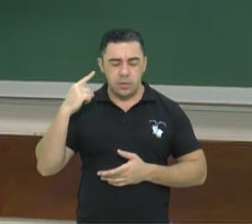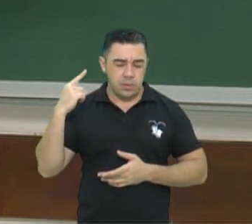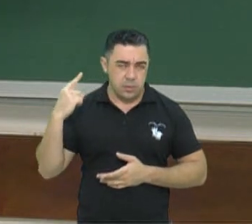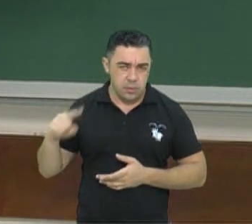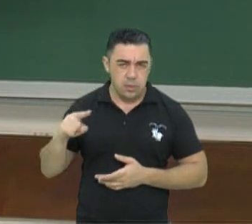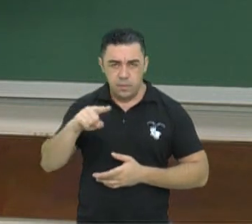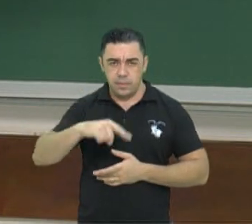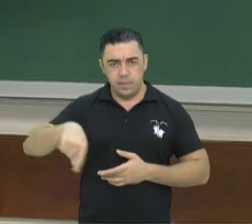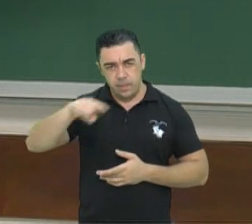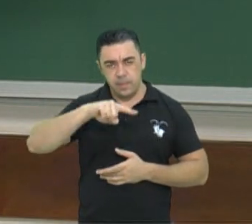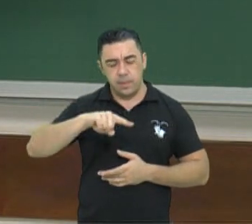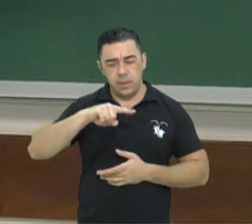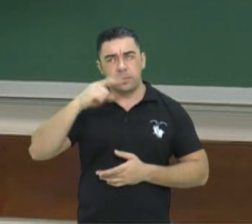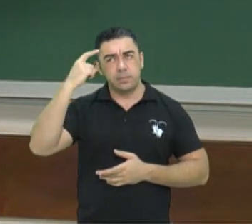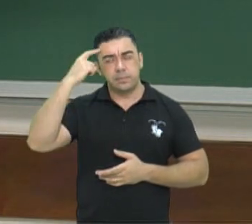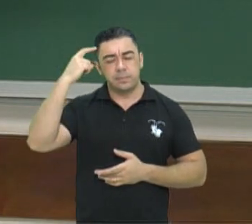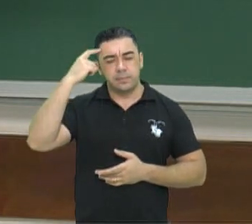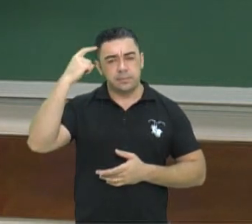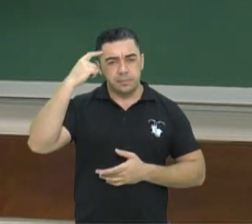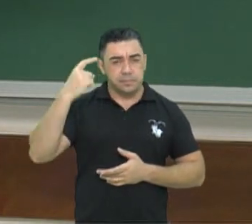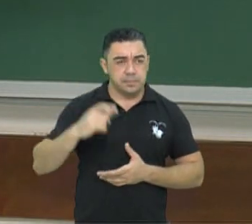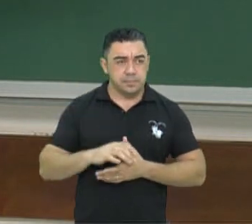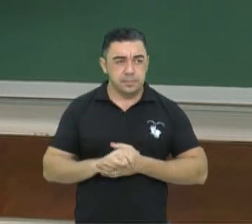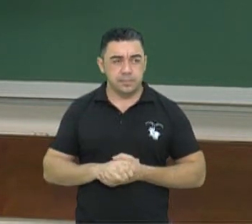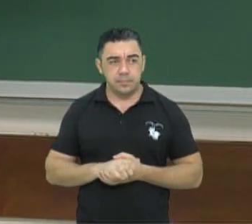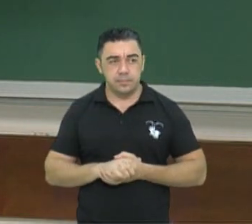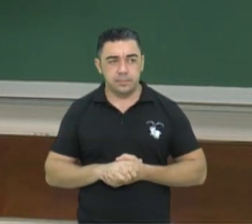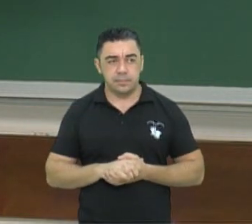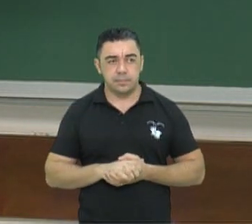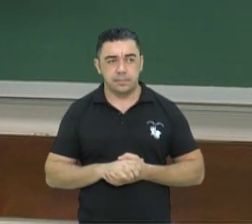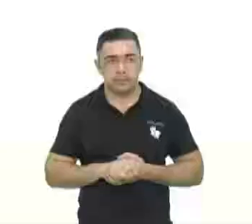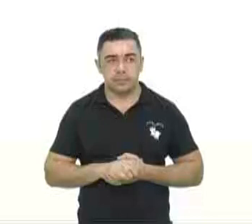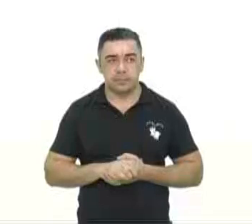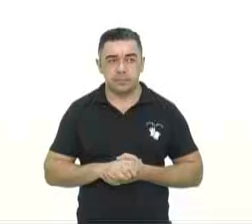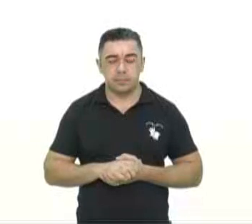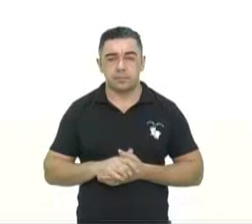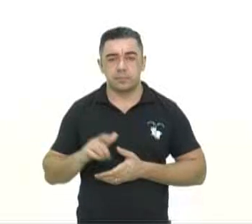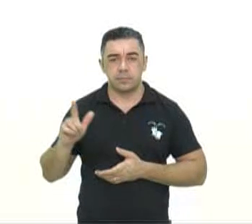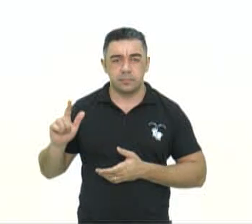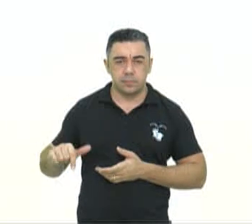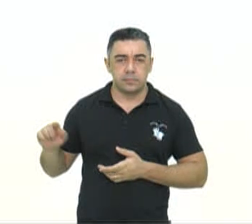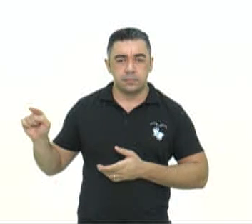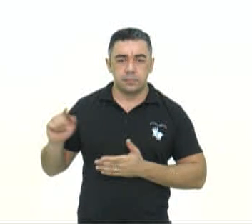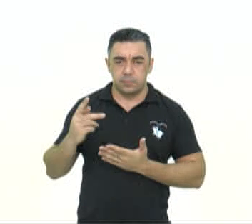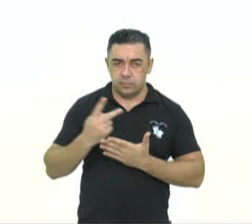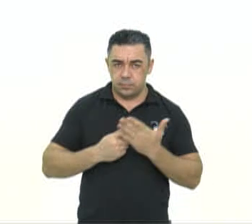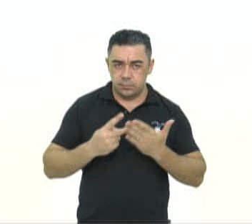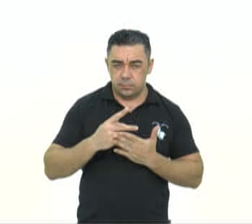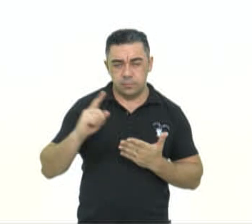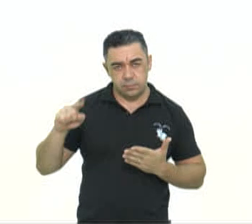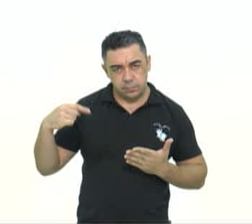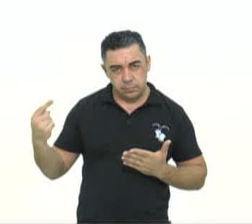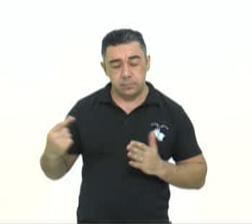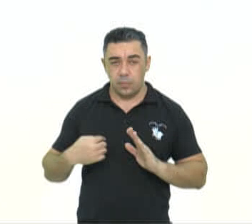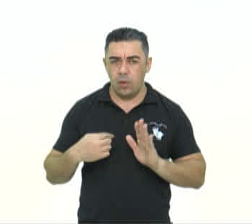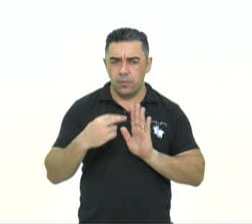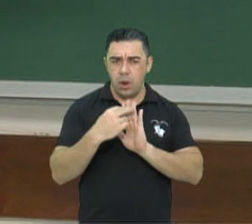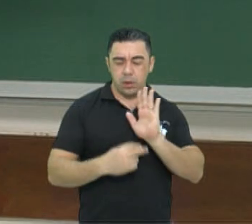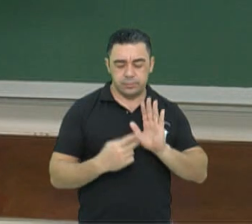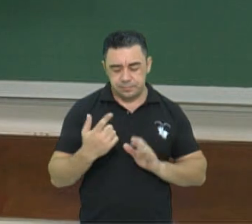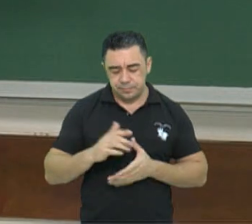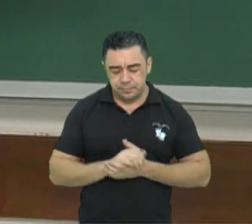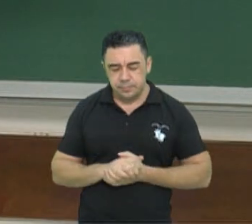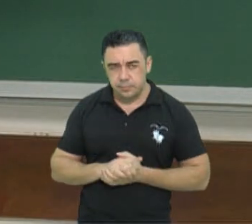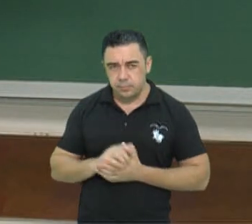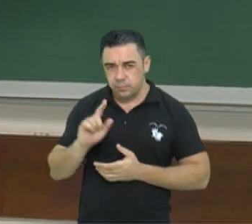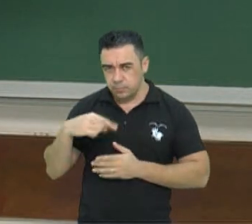fazer você realmente pensar um pouquinho mais. Então veja lá, a ilustração a seguir. Primeiro eu vou ler o texto e depois